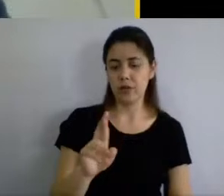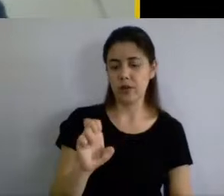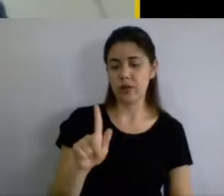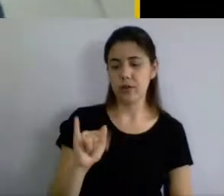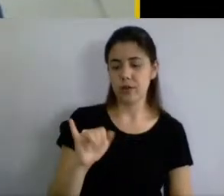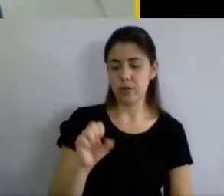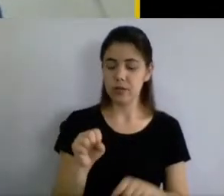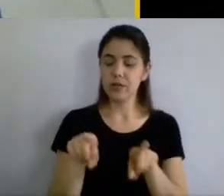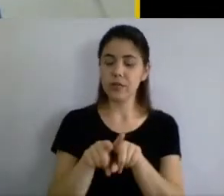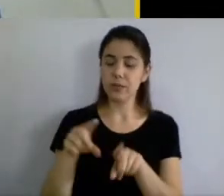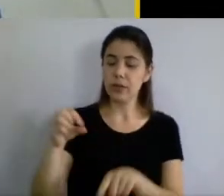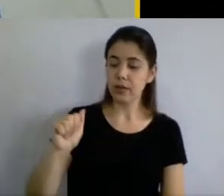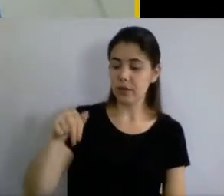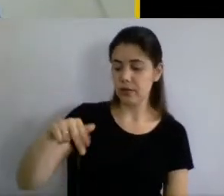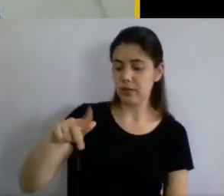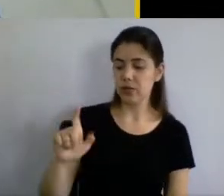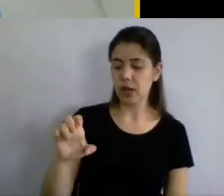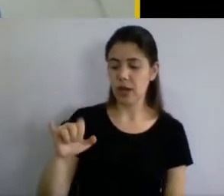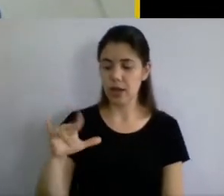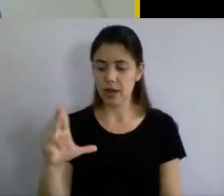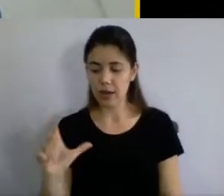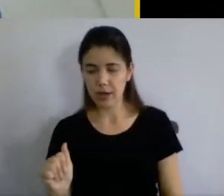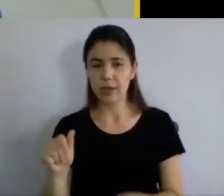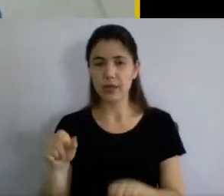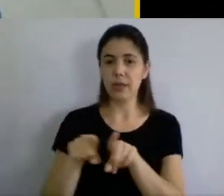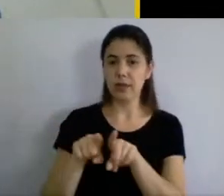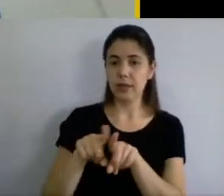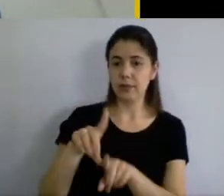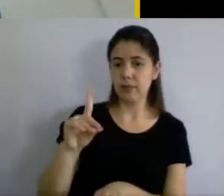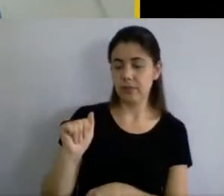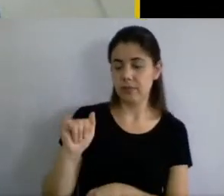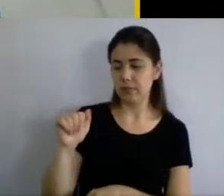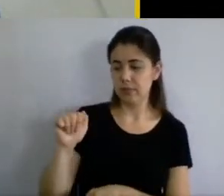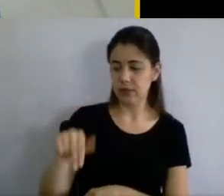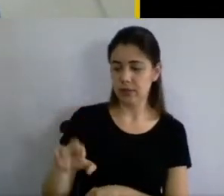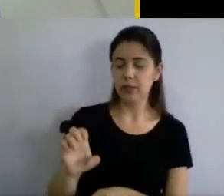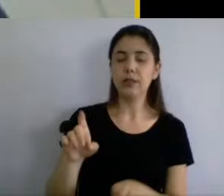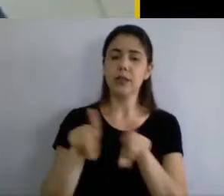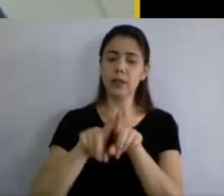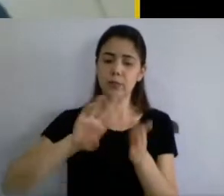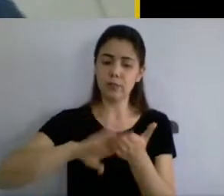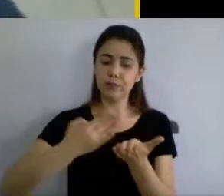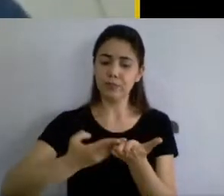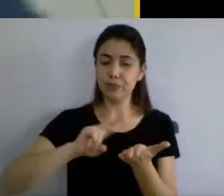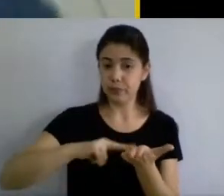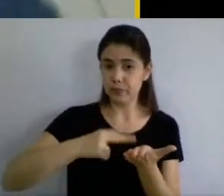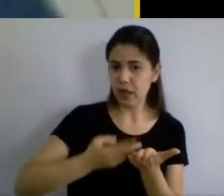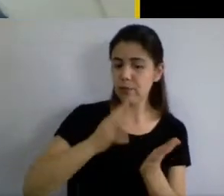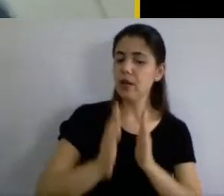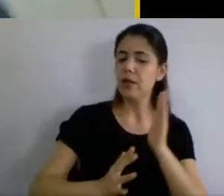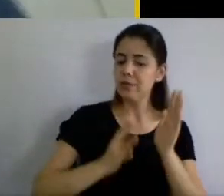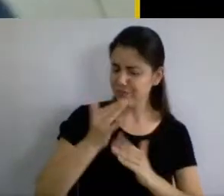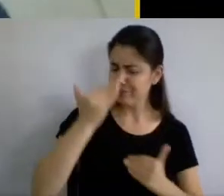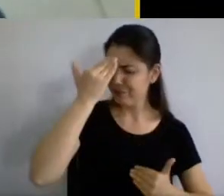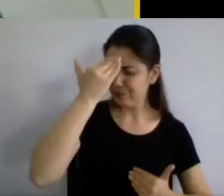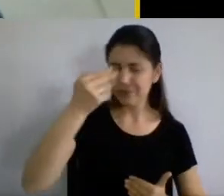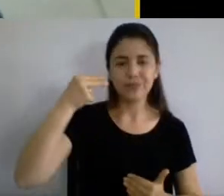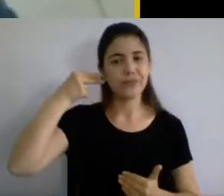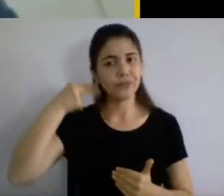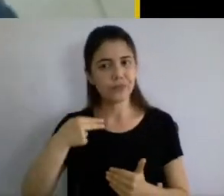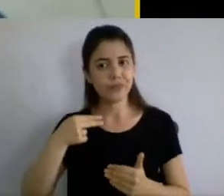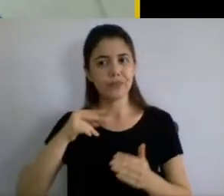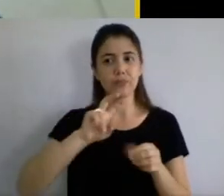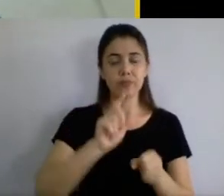agradeço às intérpretes de Libras, a Juliane e a Grace. E hoje eu tenho uma